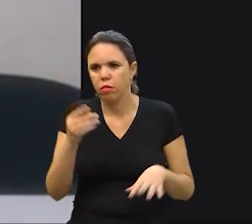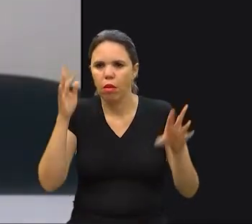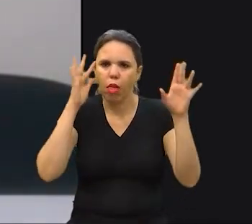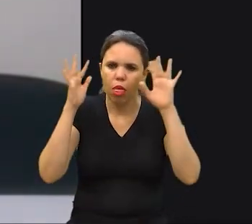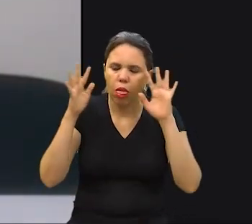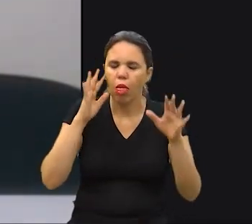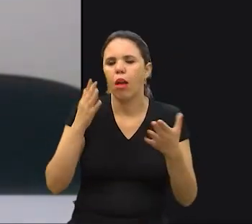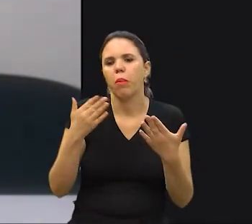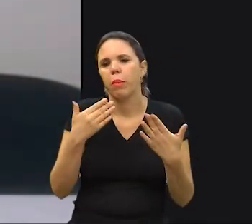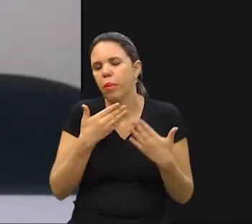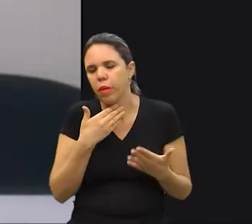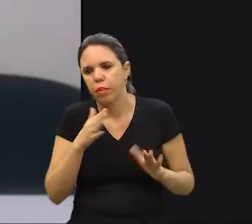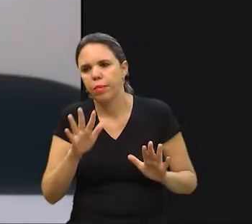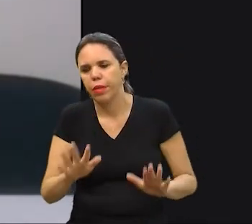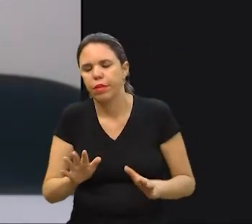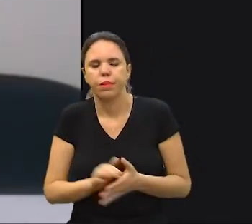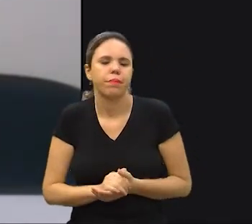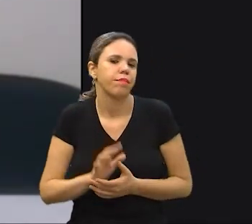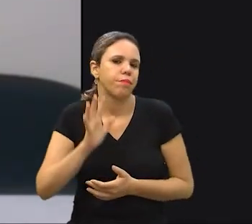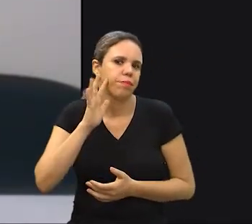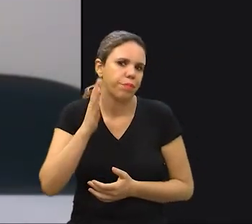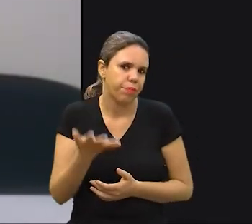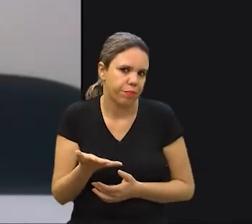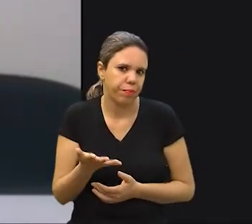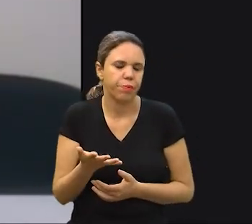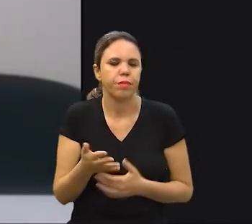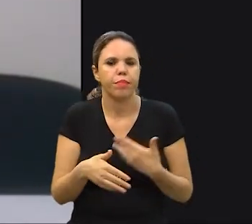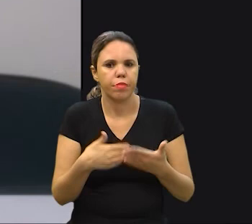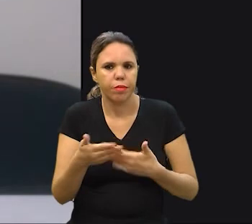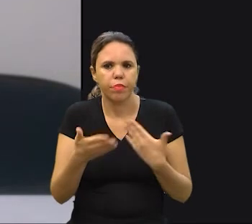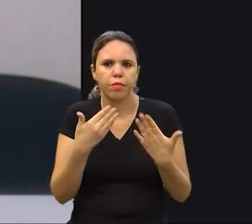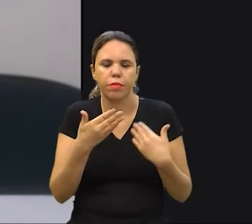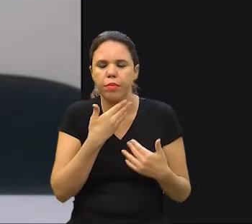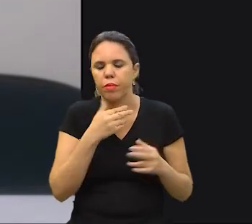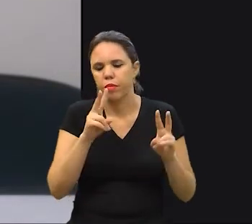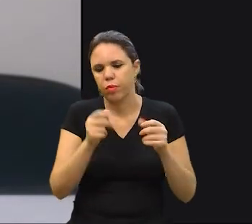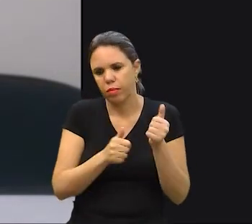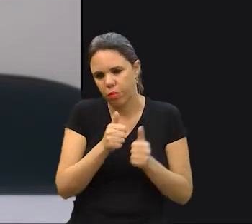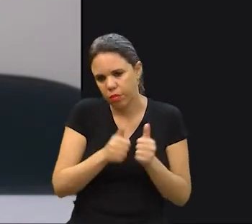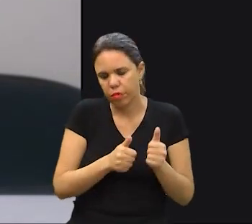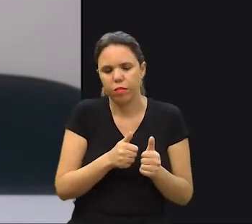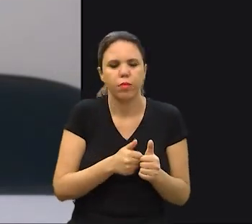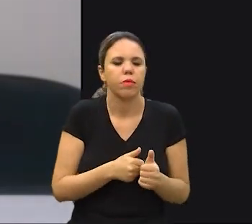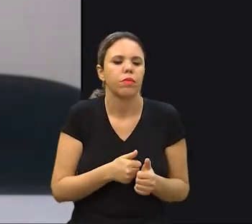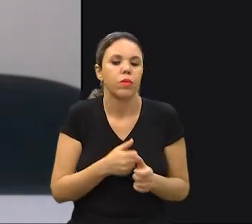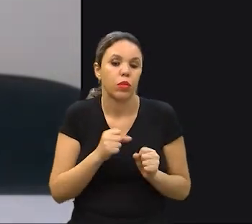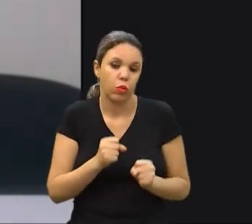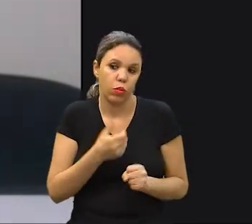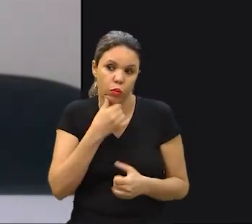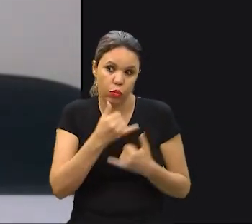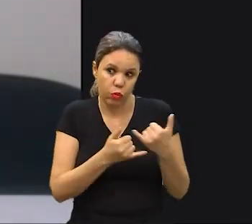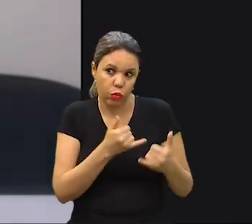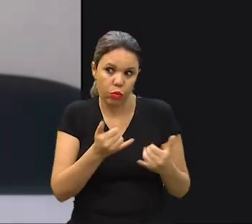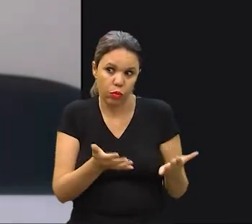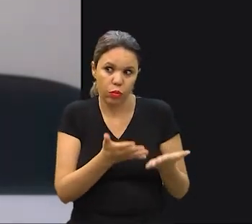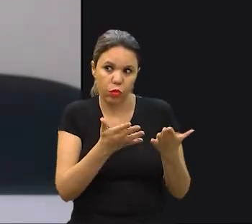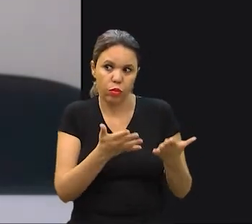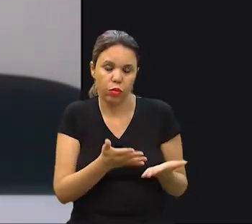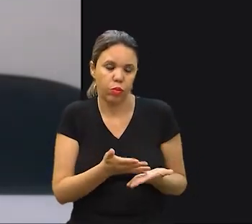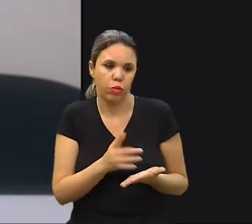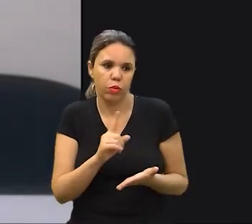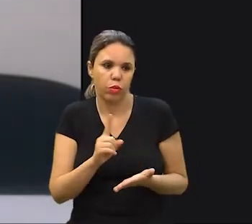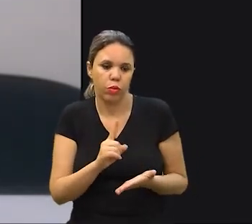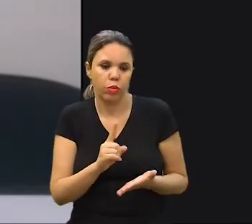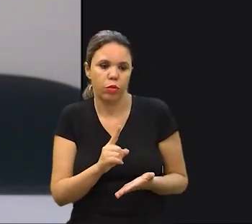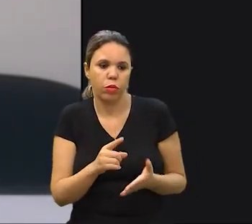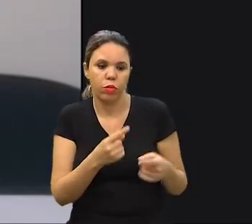coisas fúteis. De repente, numa conversa sobre futebol, ele pode brincar,